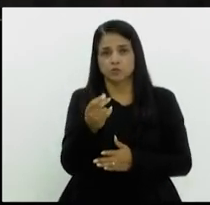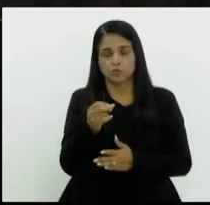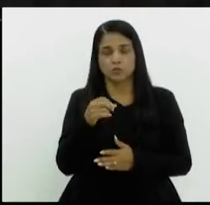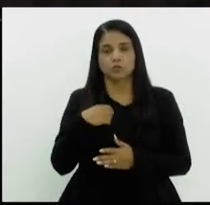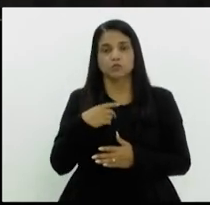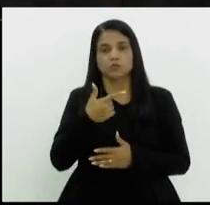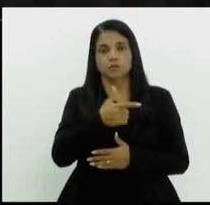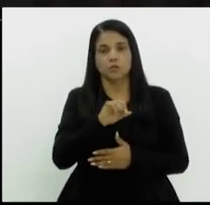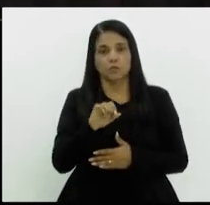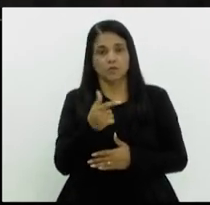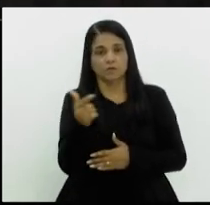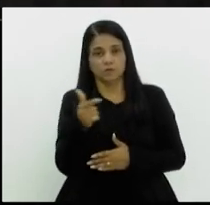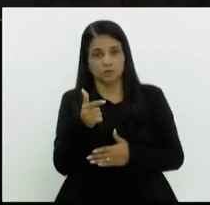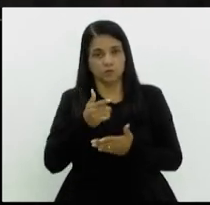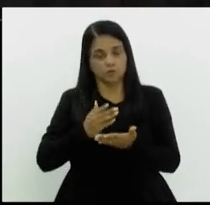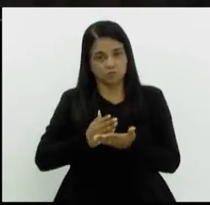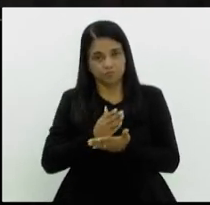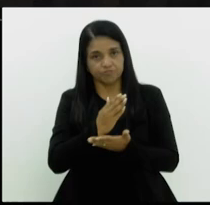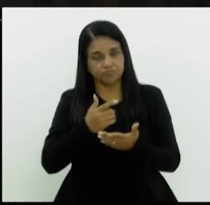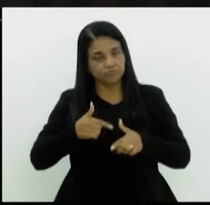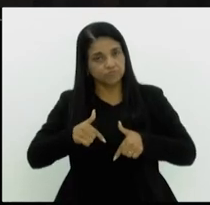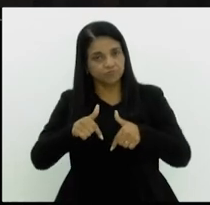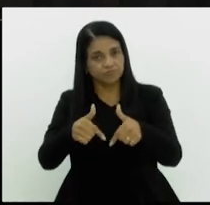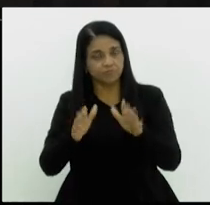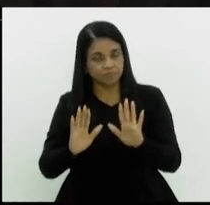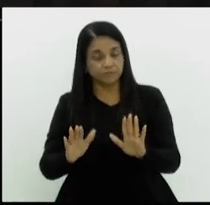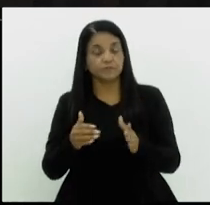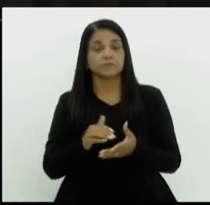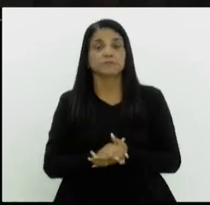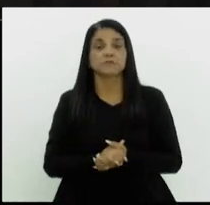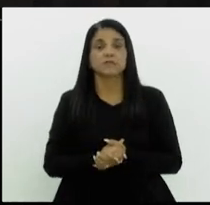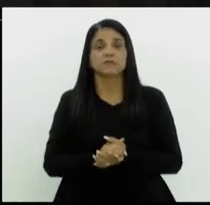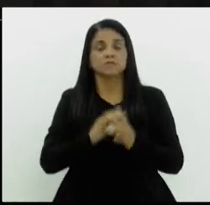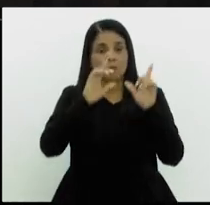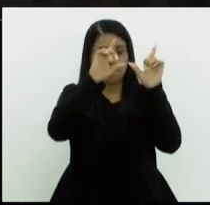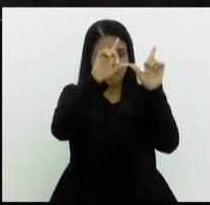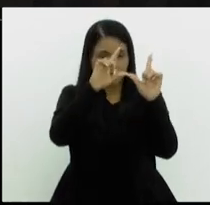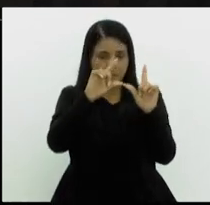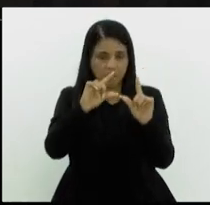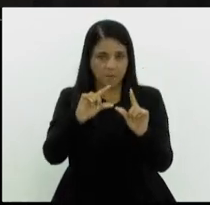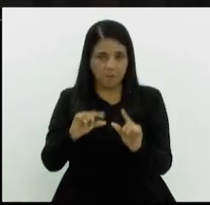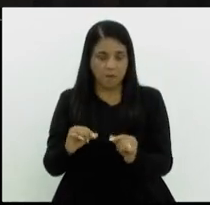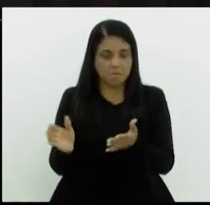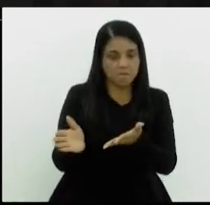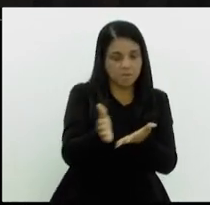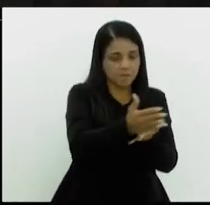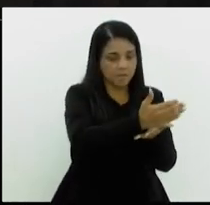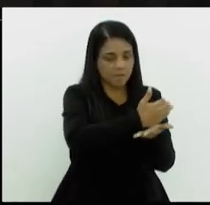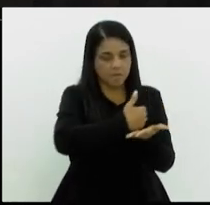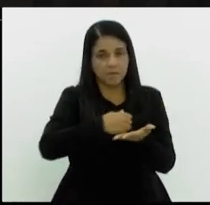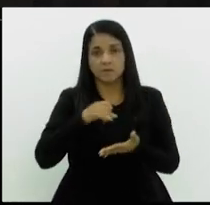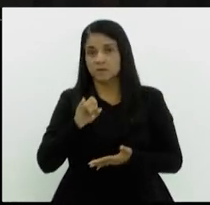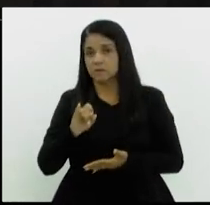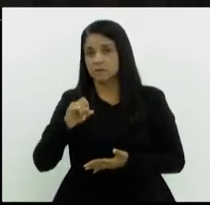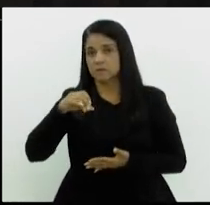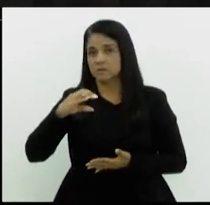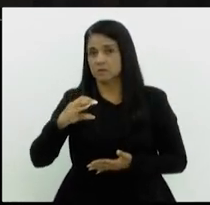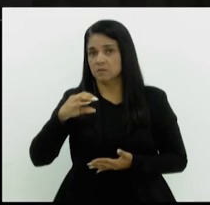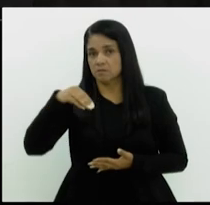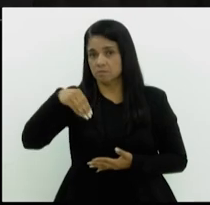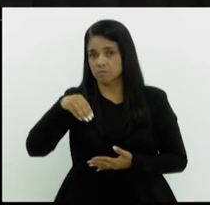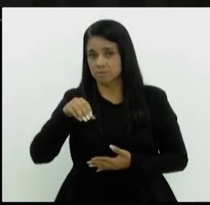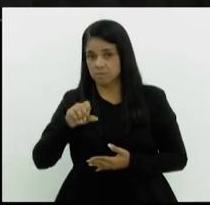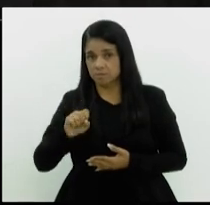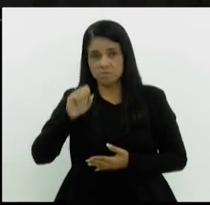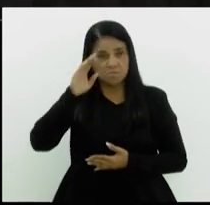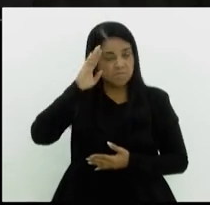1º de julho de 2022. Afirma o texto que houve uma queda nominal da arrecadação do ICMS,